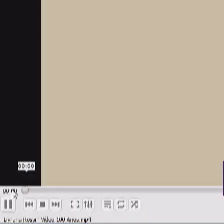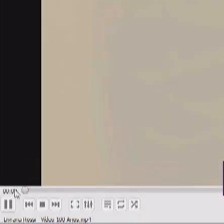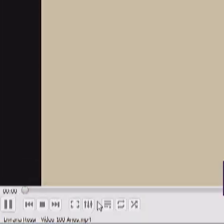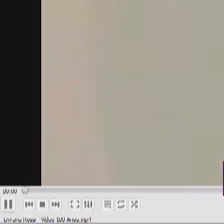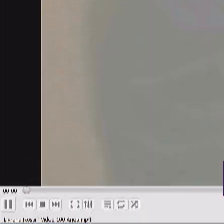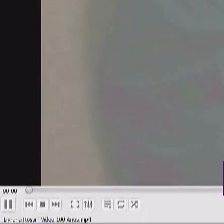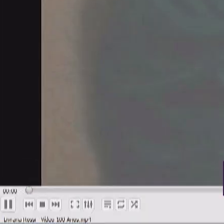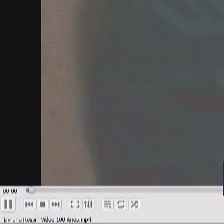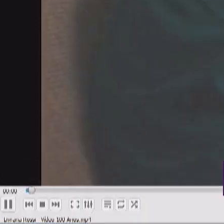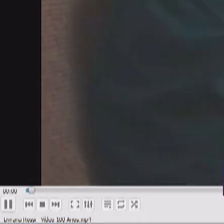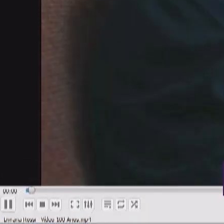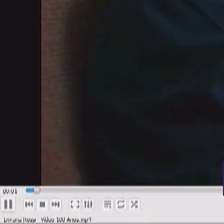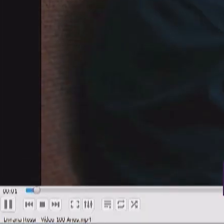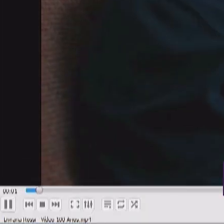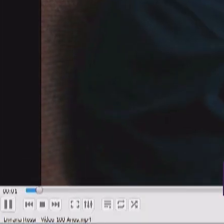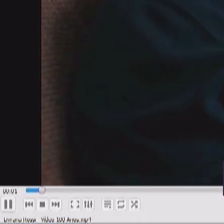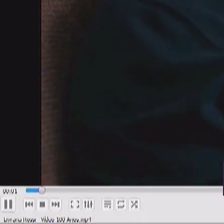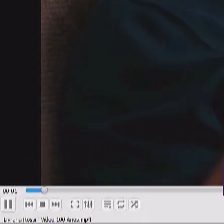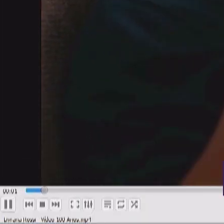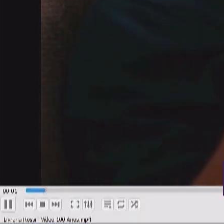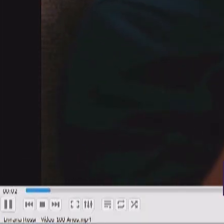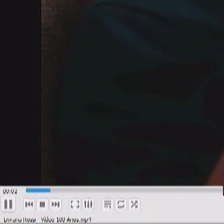Algumas